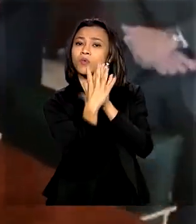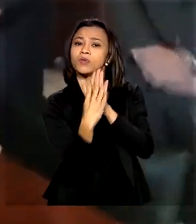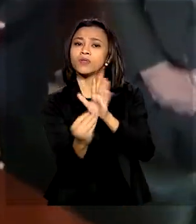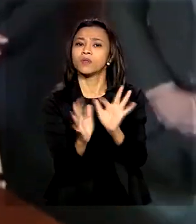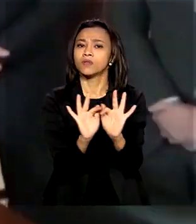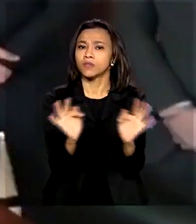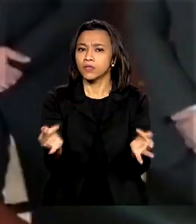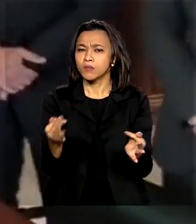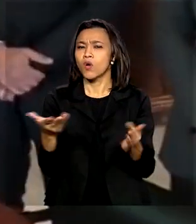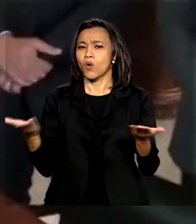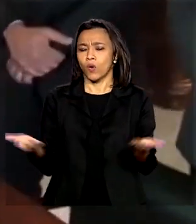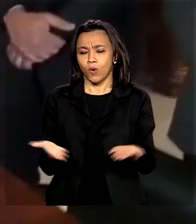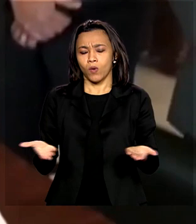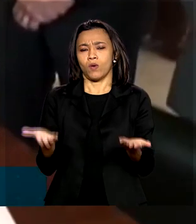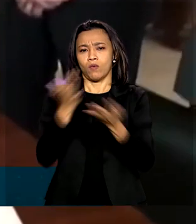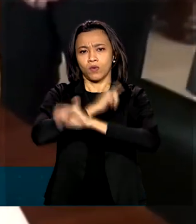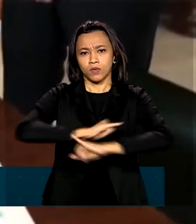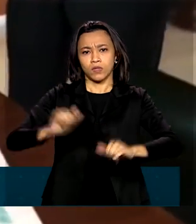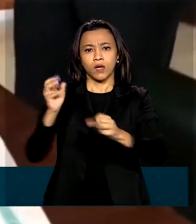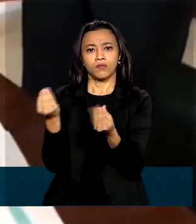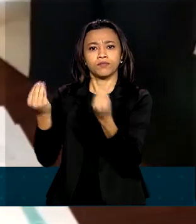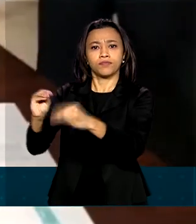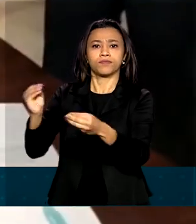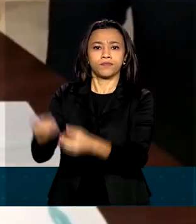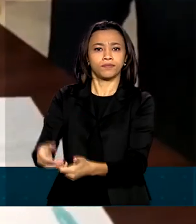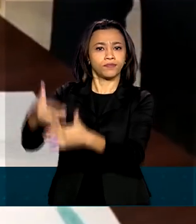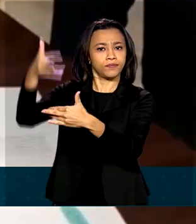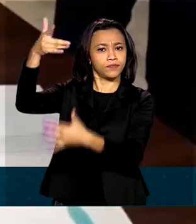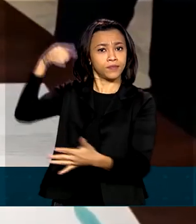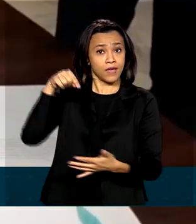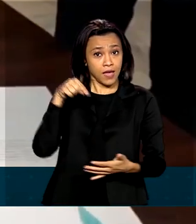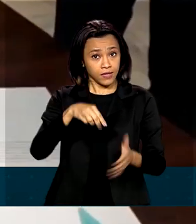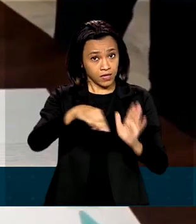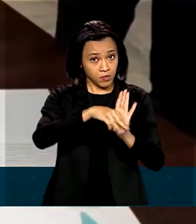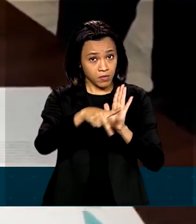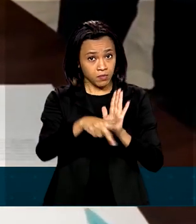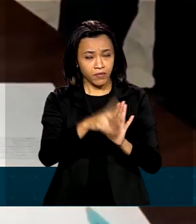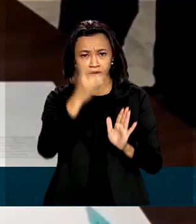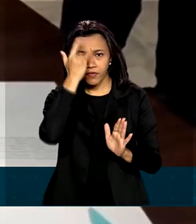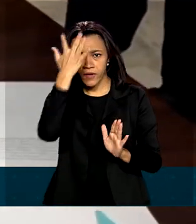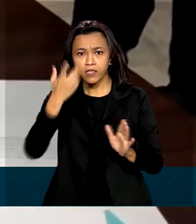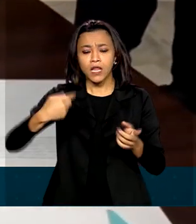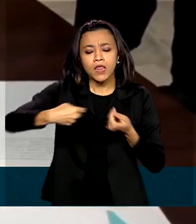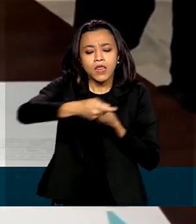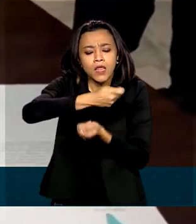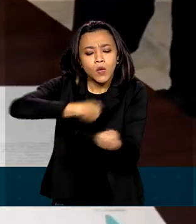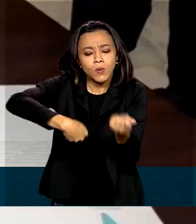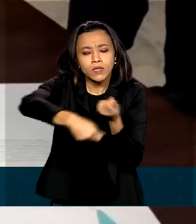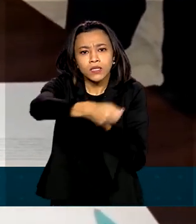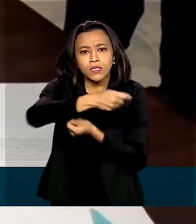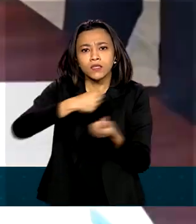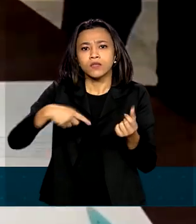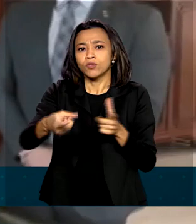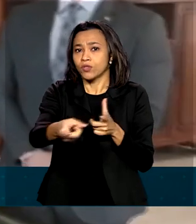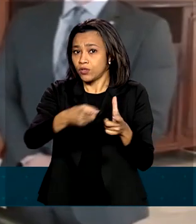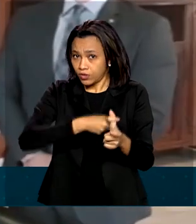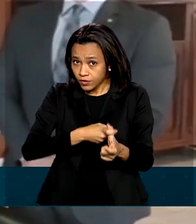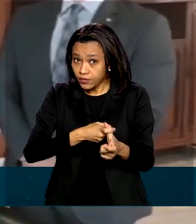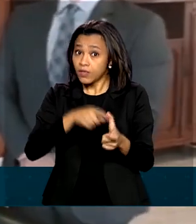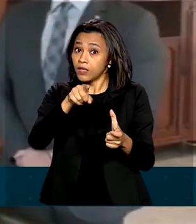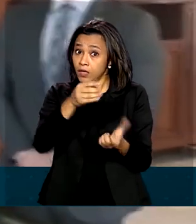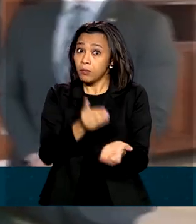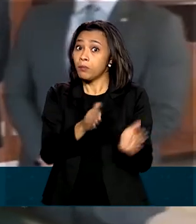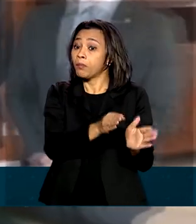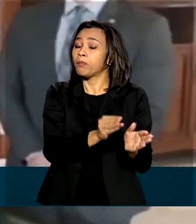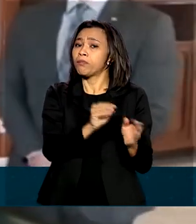quarta-feira nas redes sociais. A medida facilita a renegociação de dívidas com a União e também prorroga o prazo para que as empresas